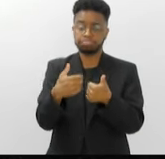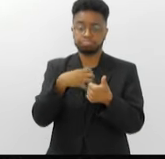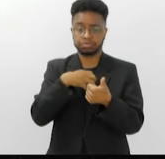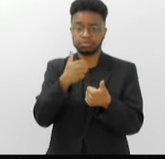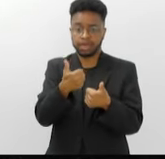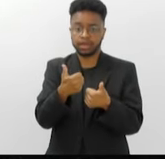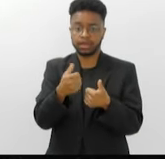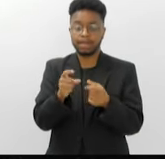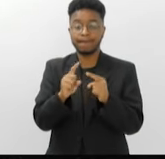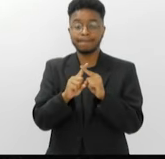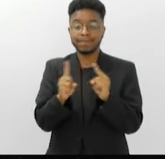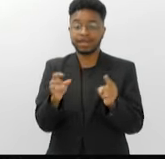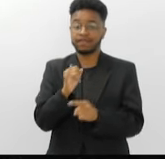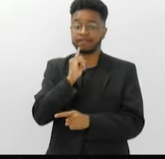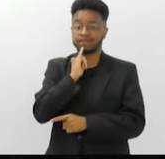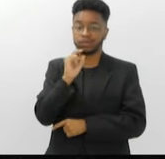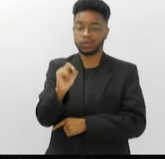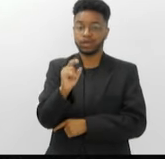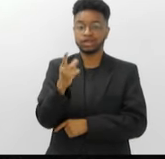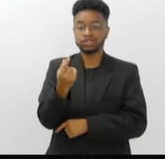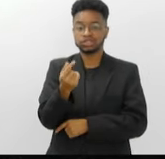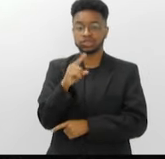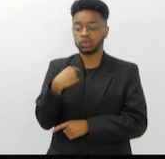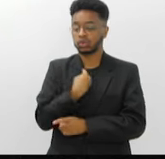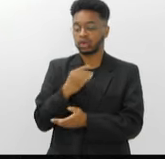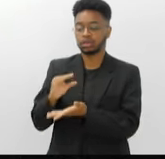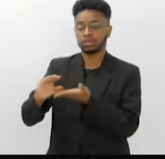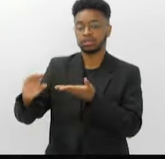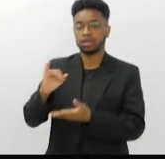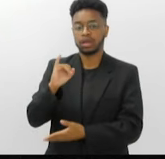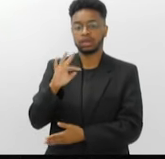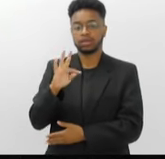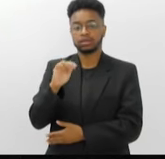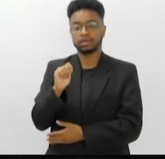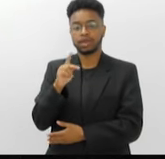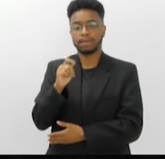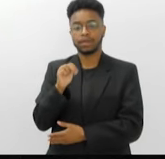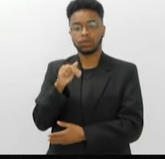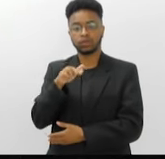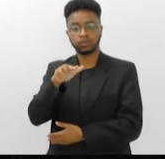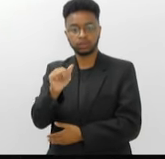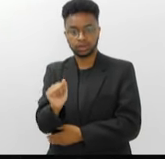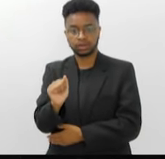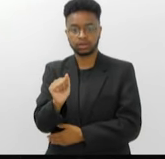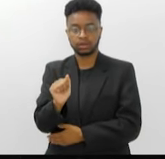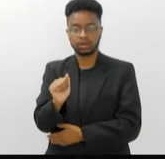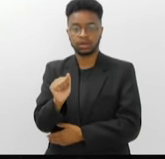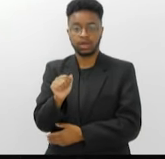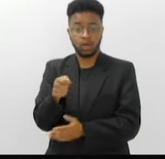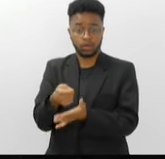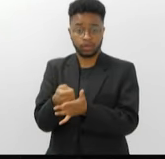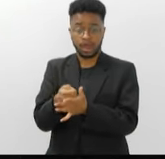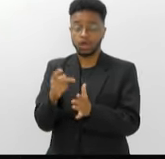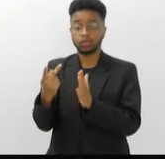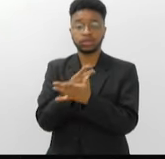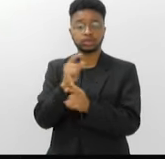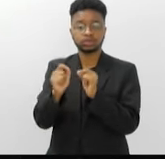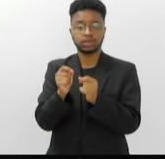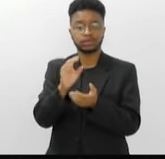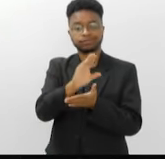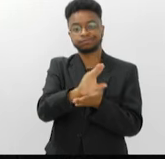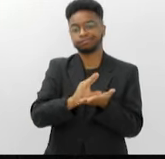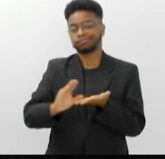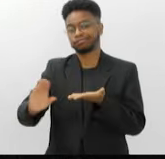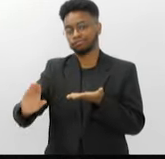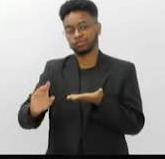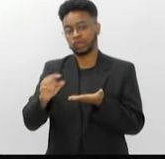E, infelizmente, o recurso que a gente manda para Itaperuna, que o Estado repassa de obrigatoriedade, é desviado e não